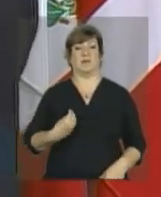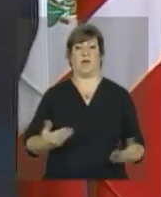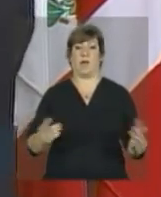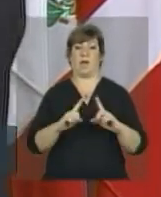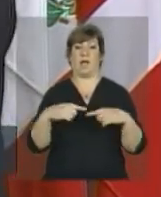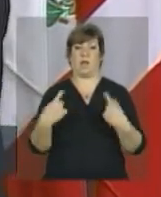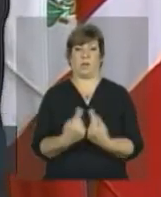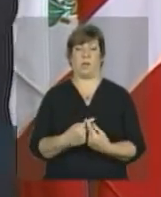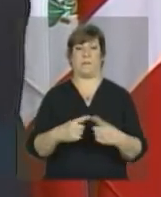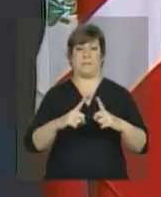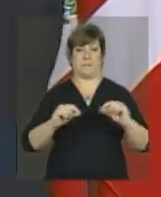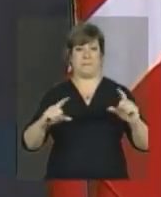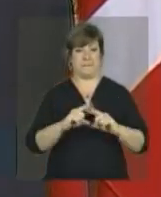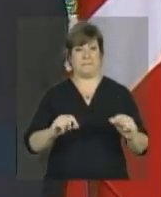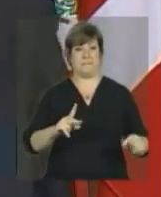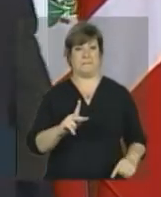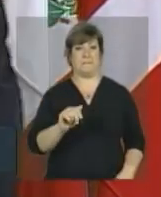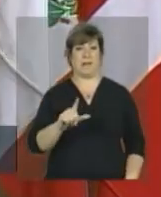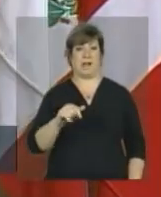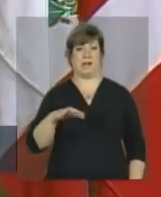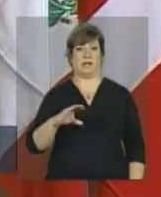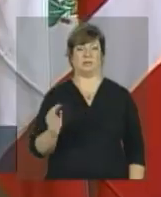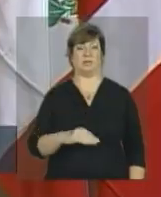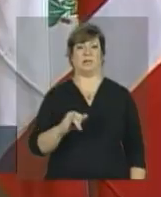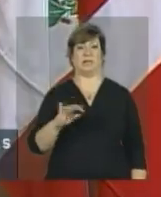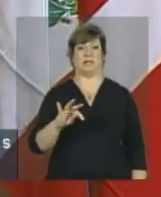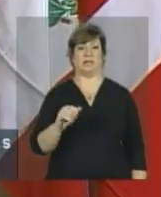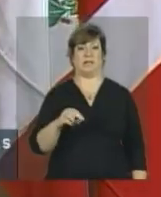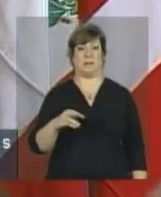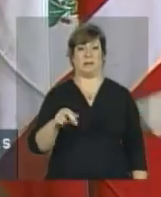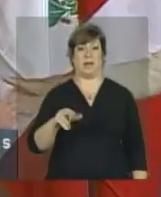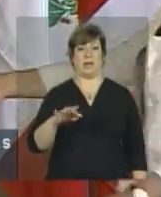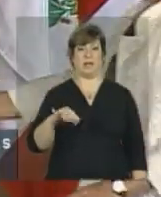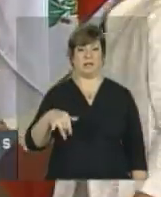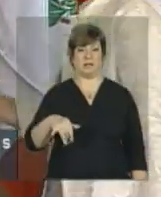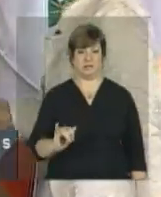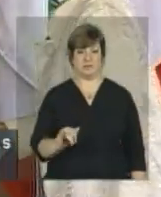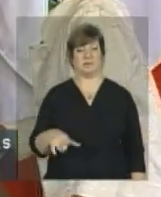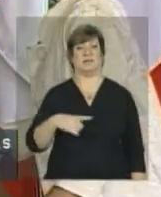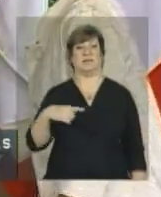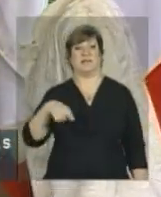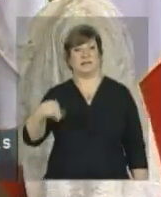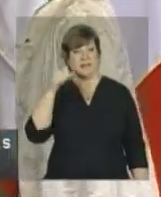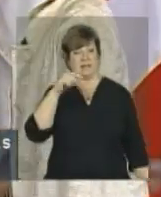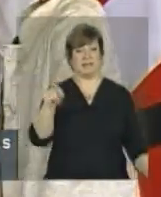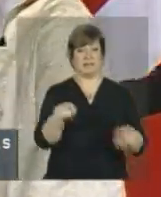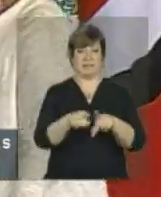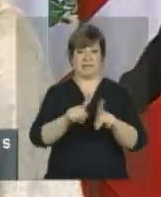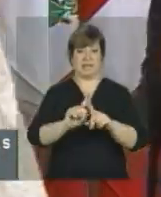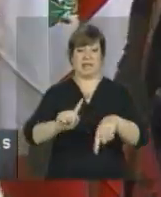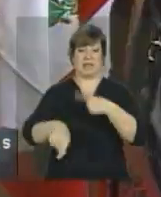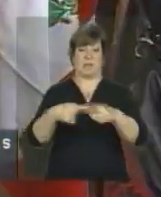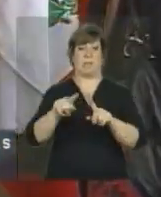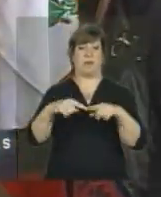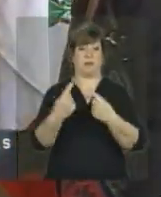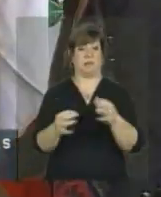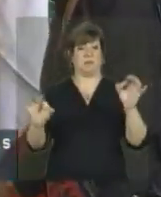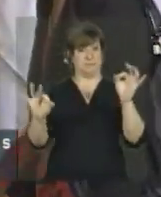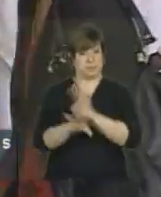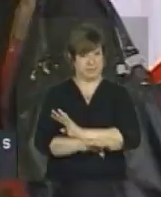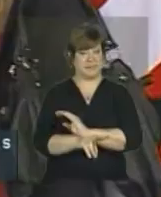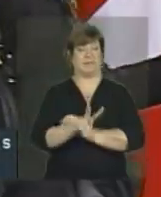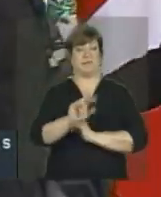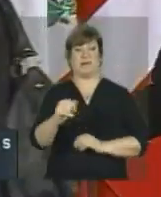Itamaraty, aqui em Brasília, na Sala dos Tratados. Ela também vai, depois deste momento, ela vai